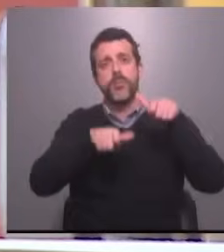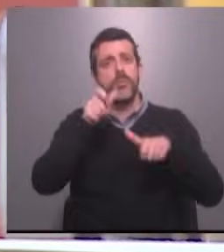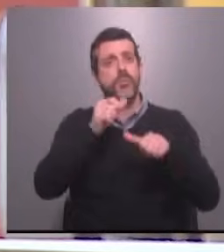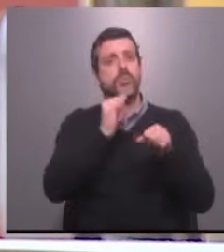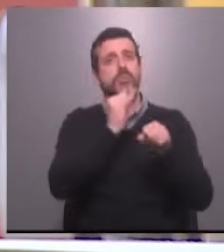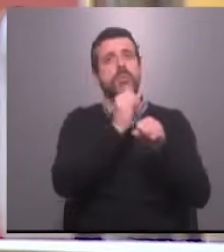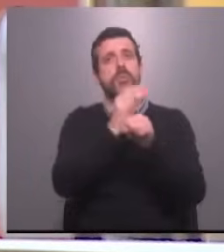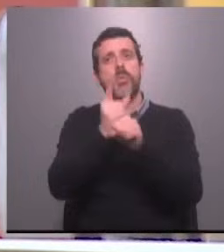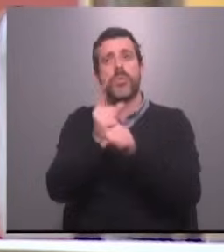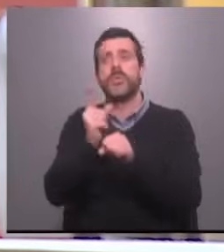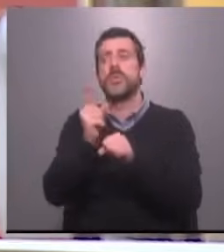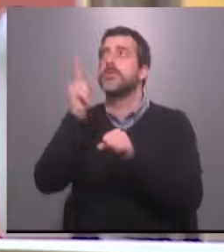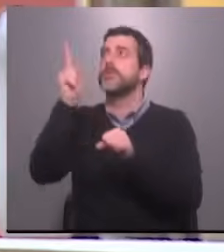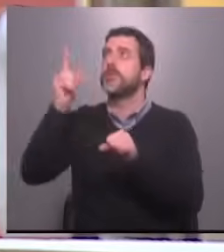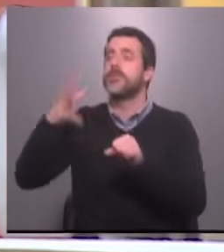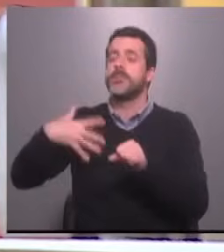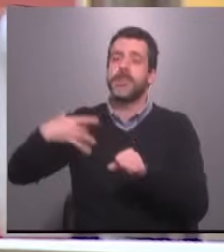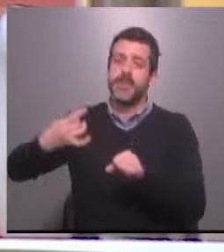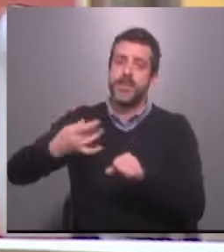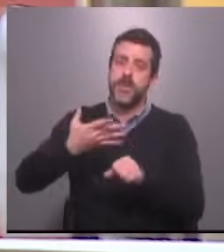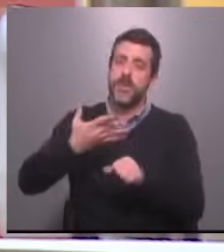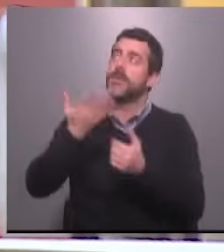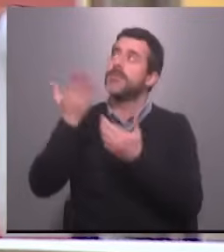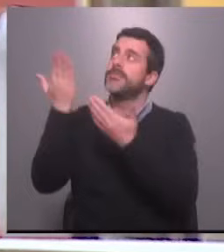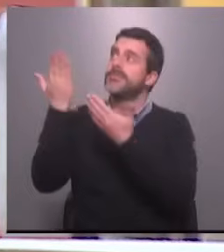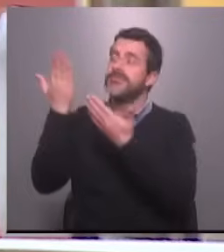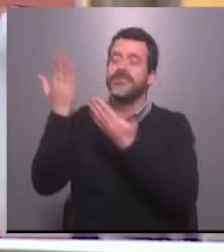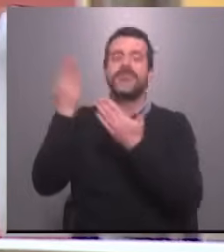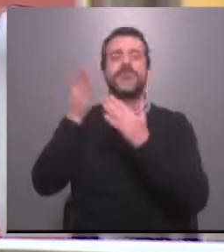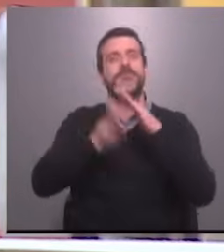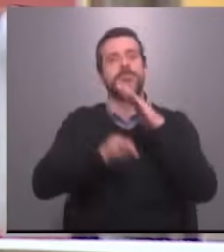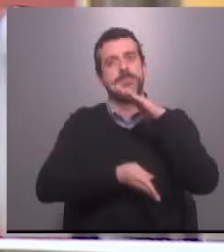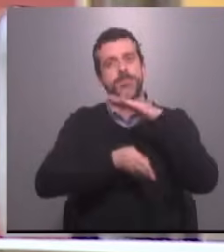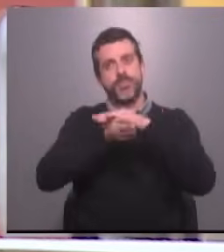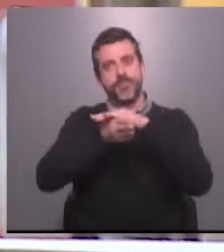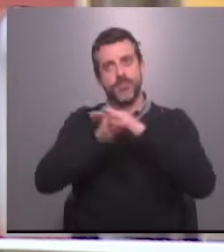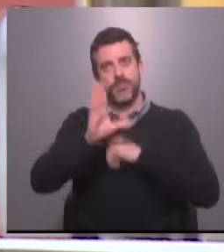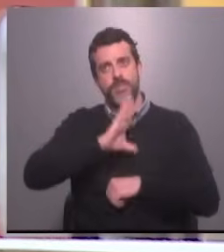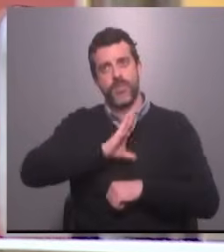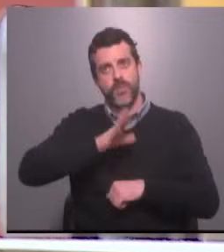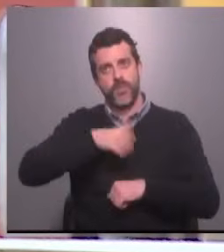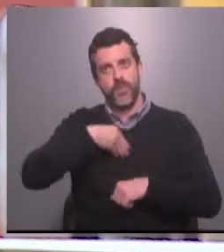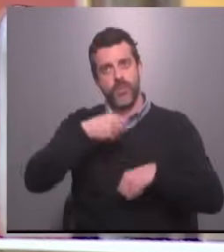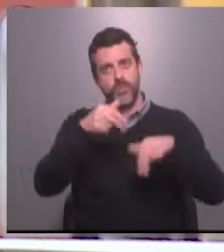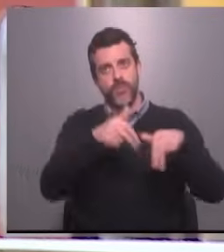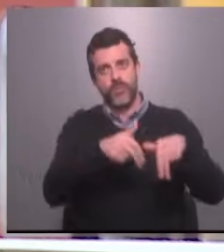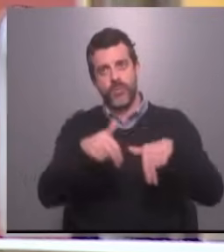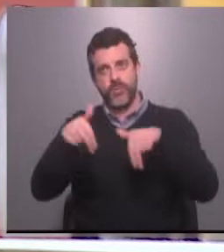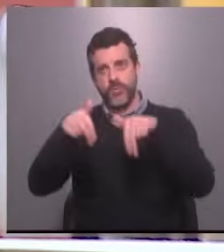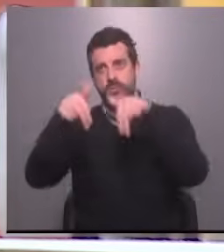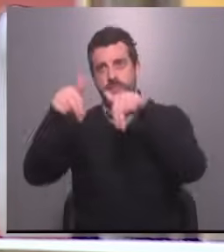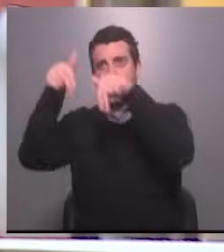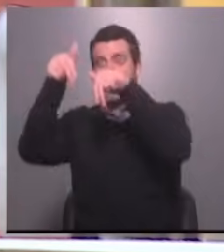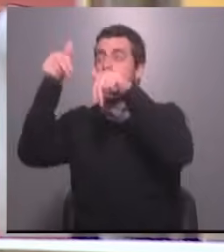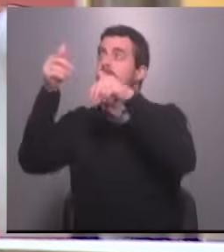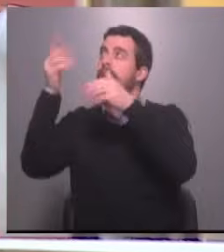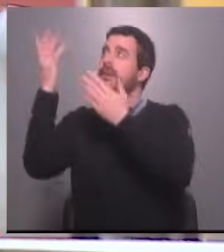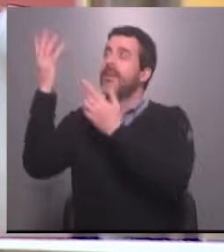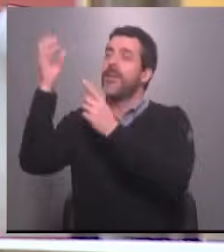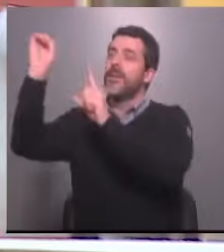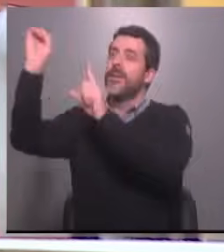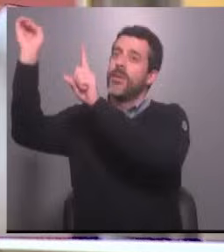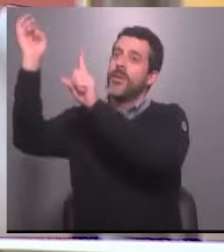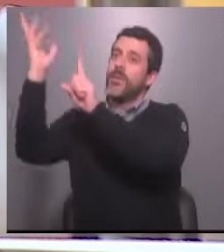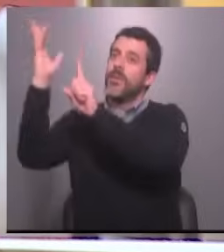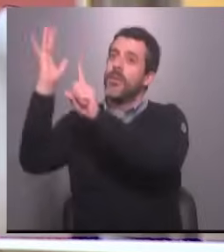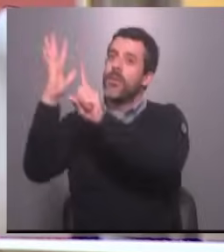todos aqueles que na vossa misericórdia partiram deste mundo.